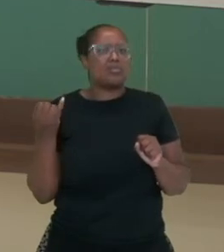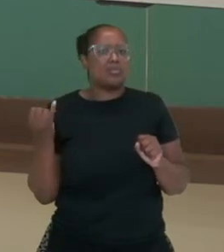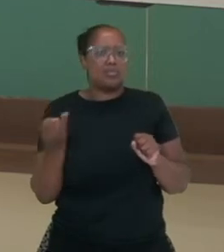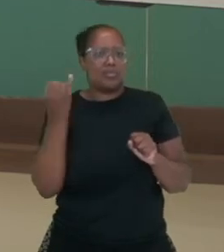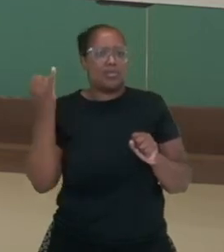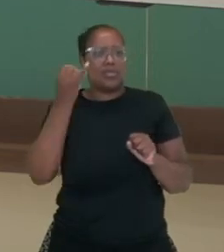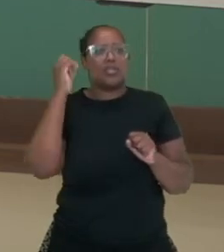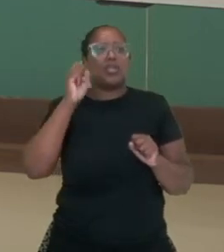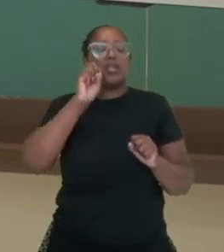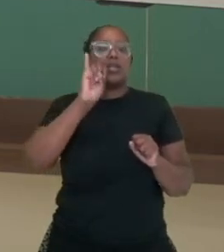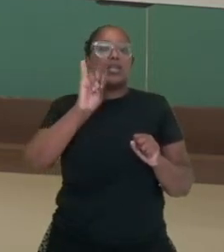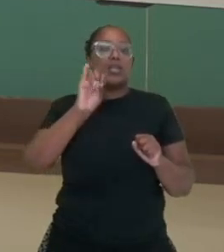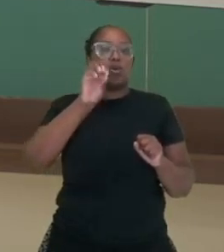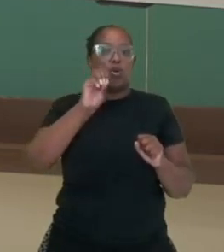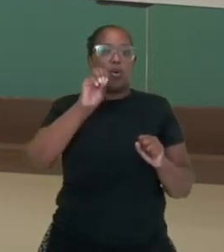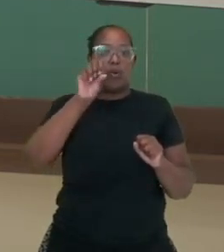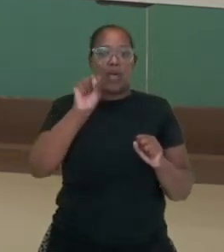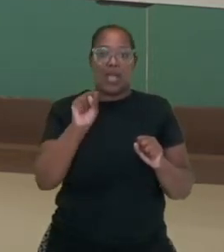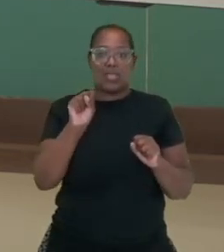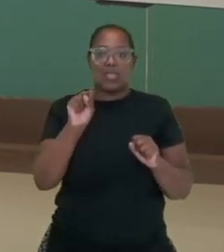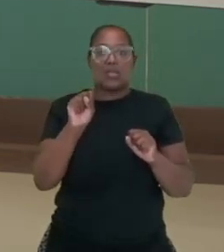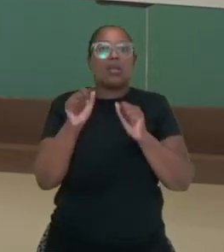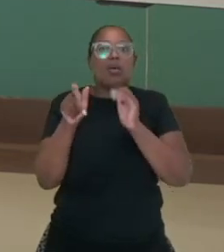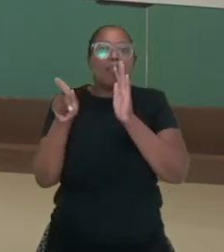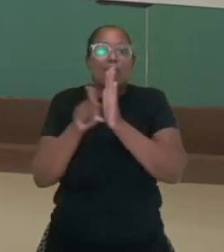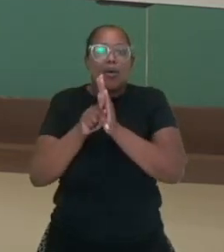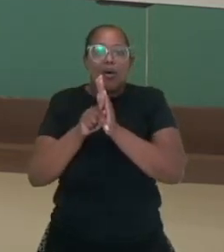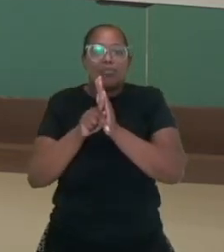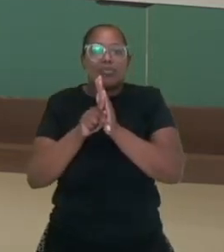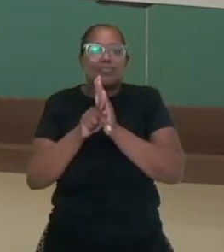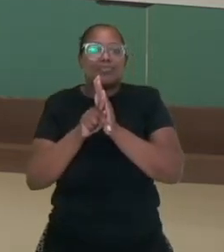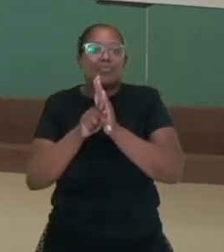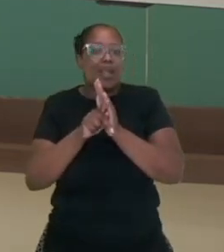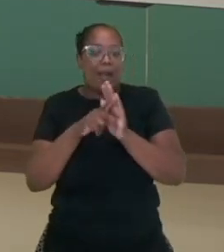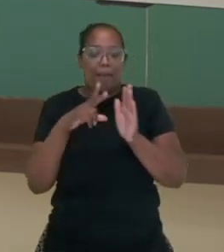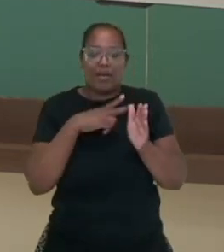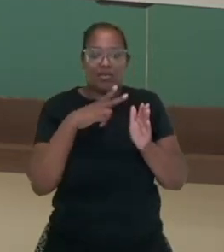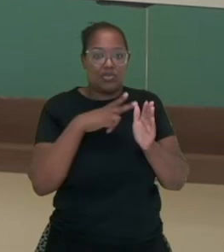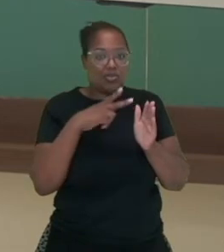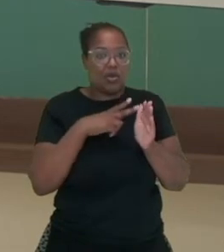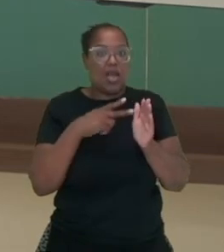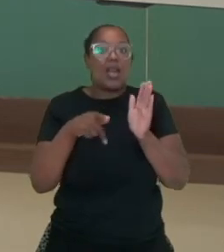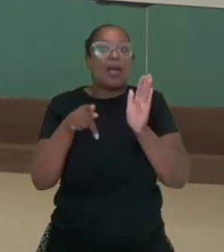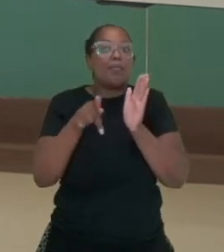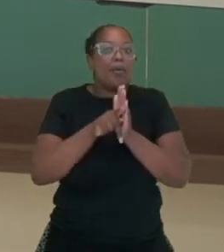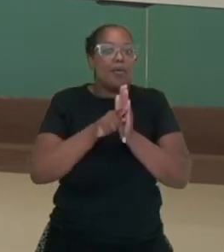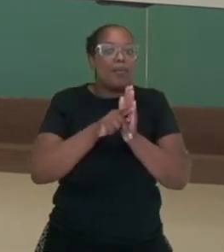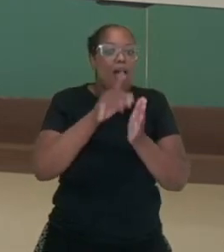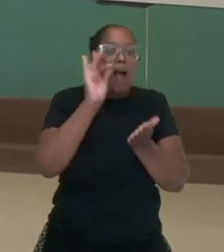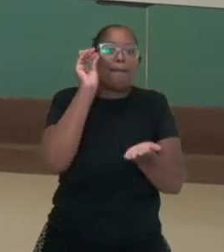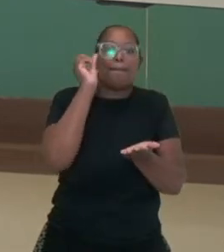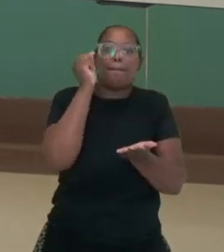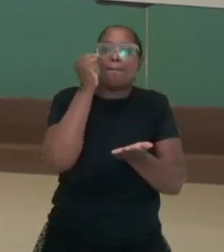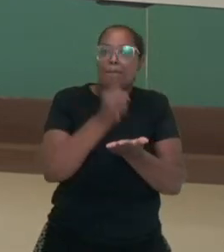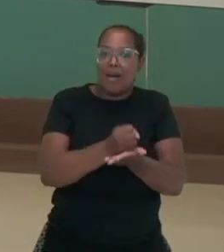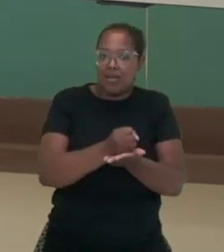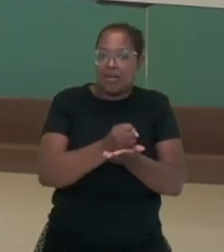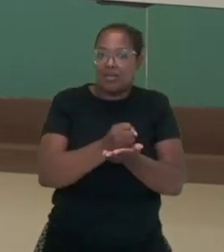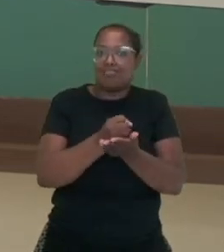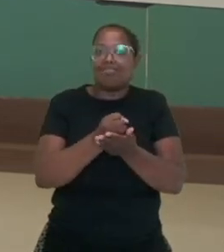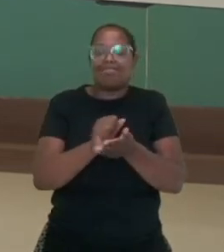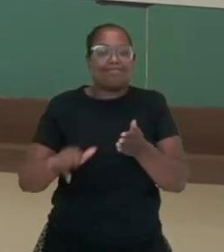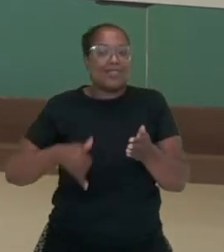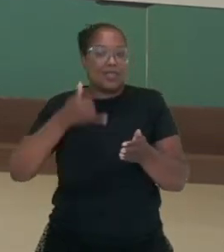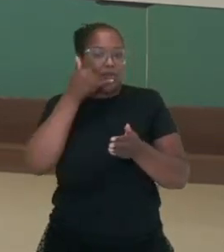iOS, né, que é um sistema operacional privado para uma determinada marca de computador, de smartphones,